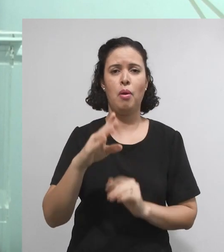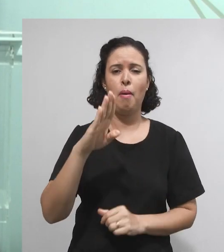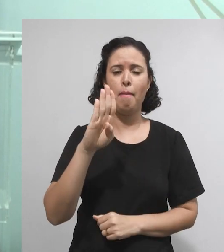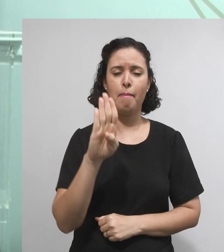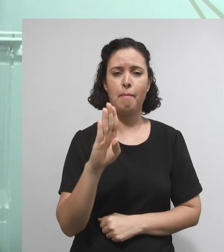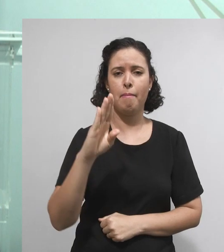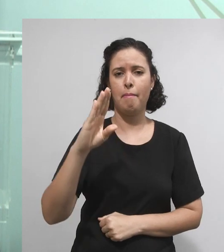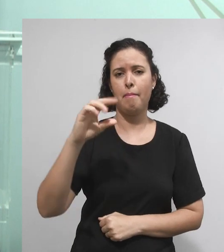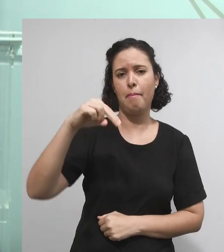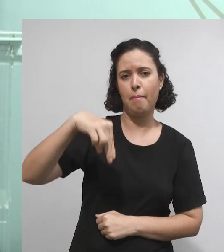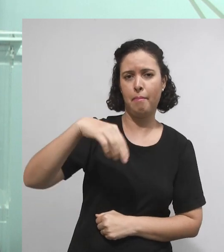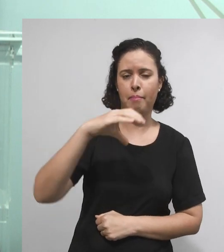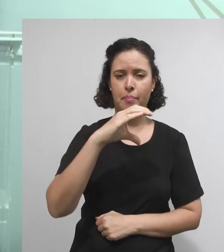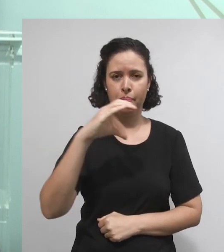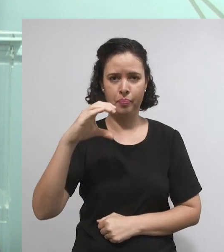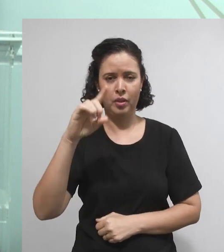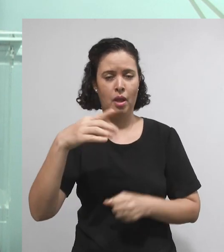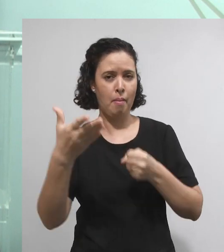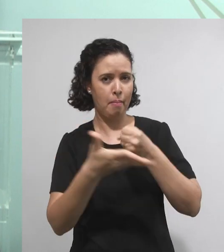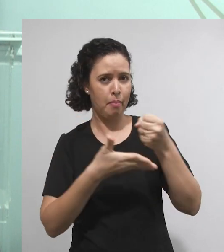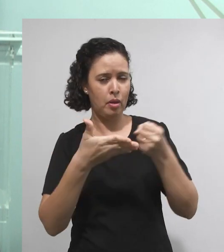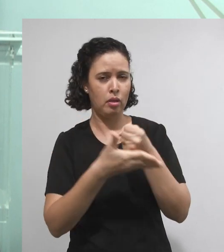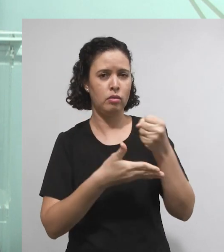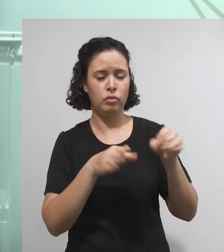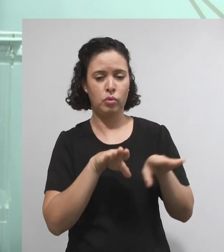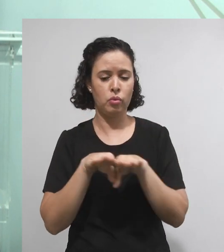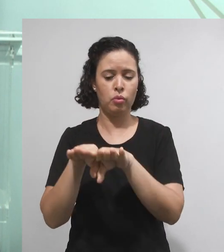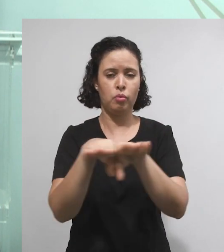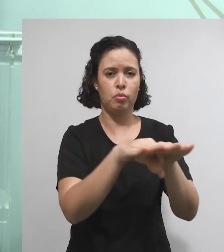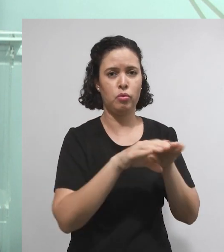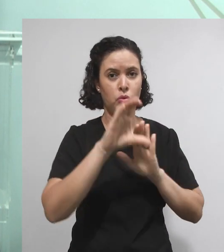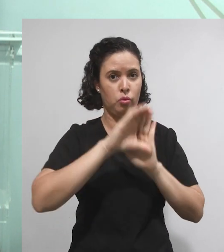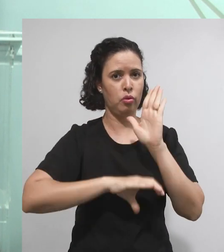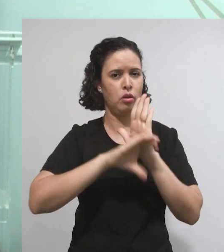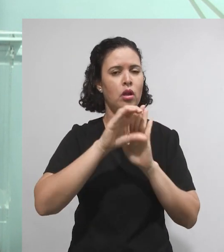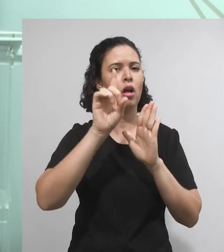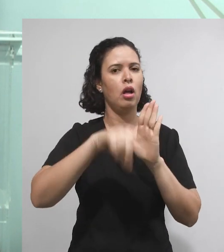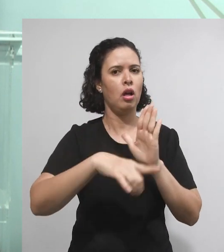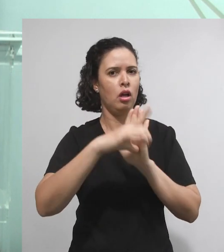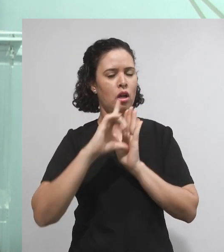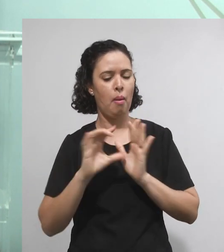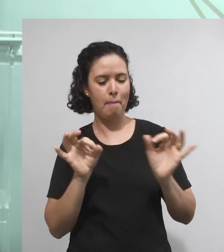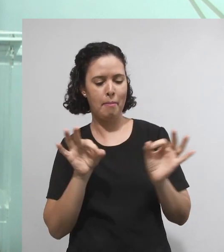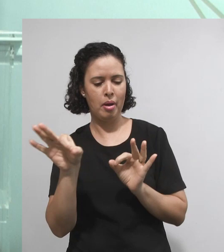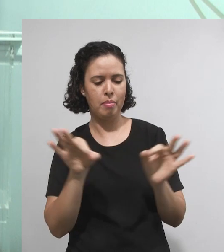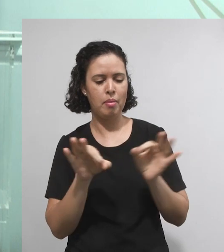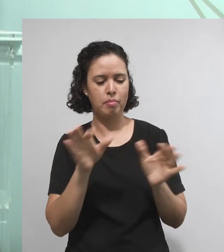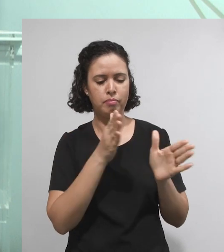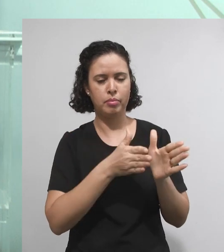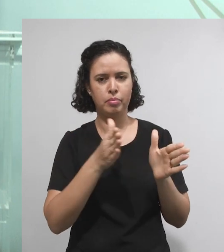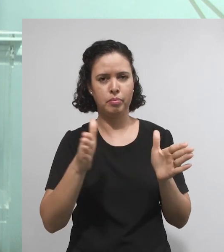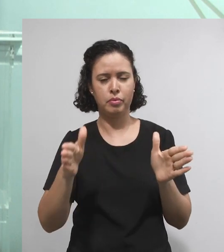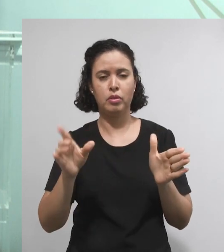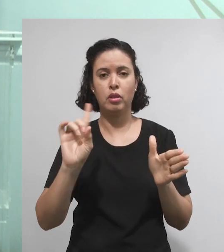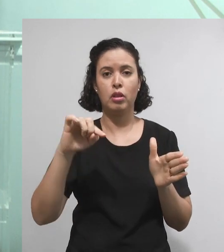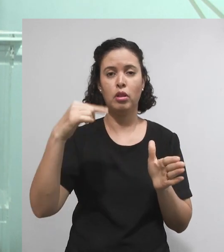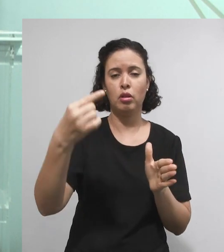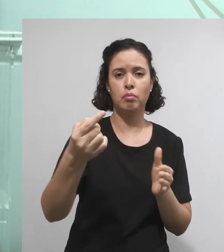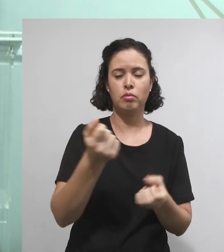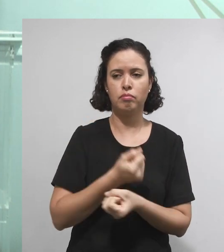BNCC, que é a Base Nacional Comum Curricular, que é literalmente planejado, que vai ser